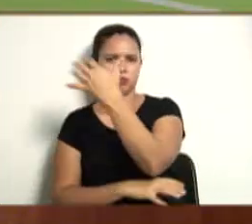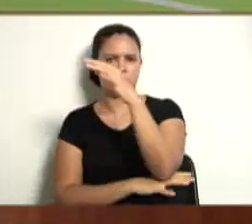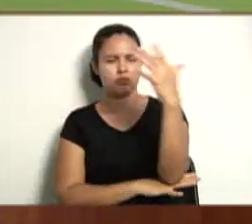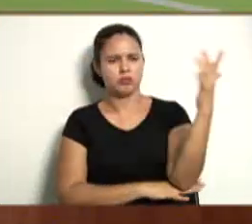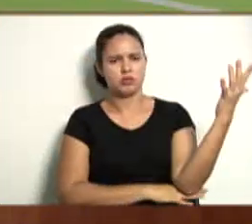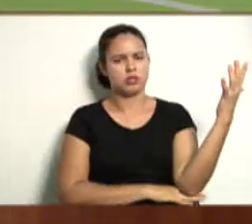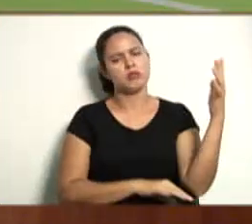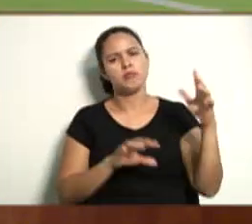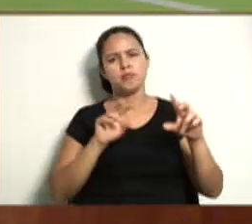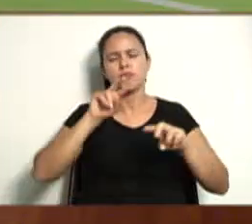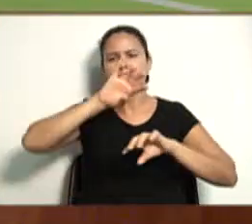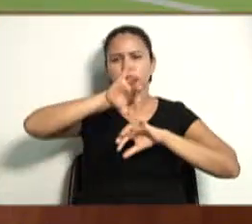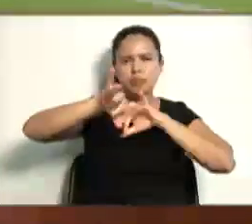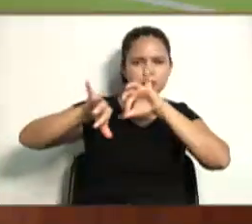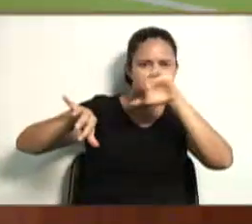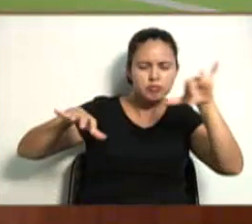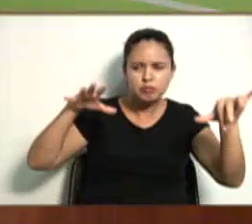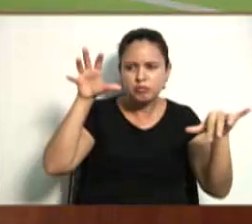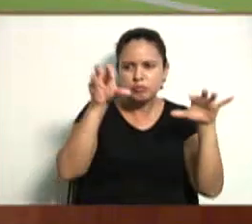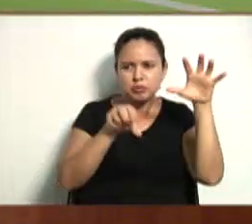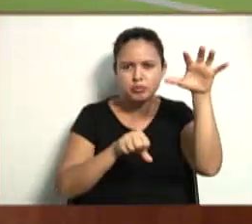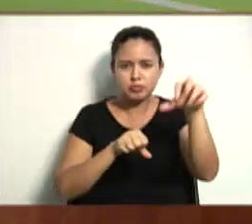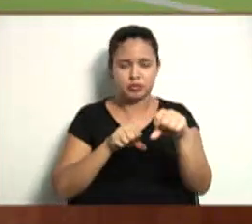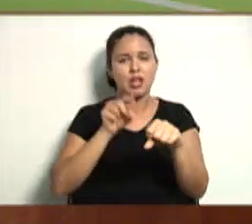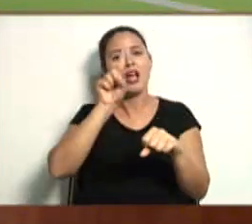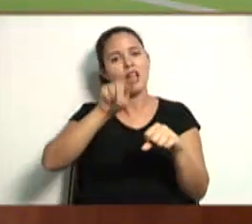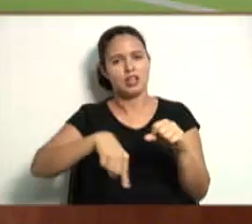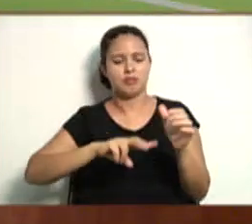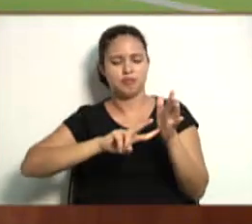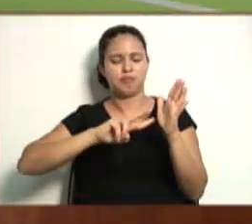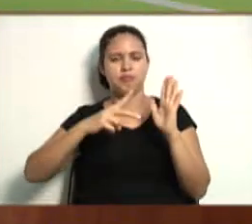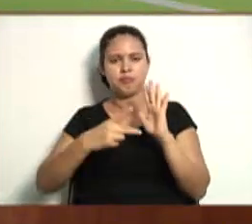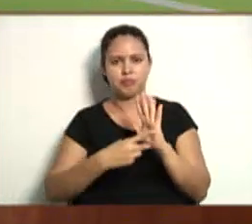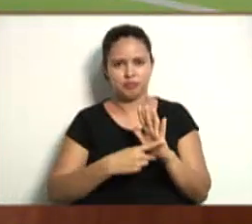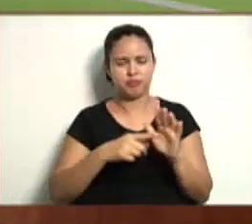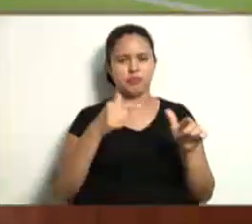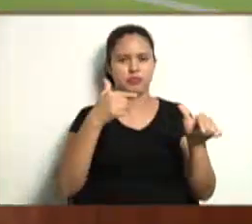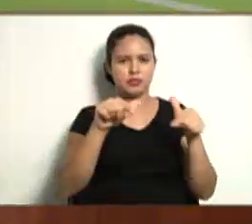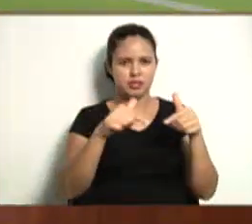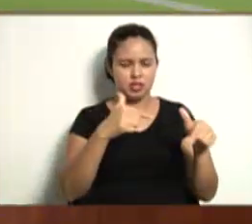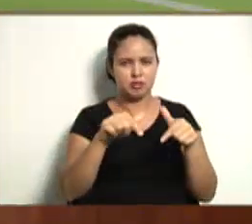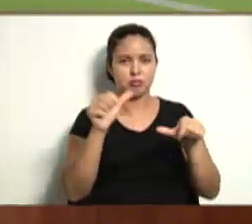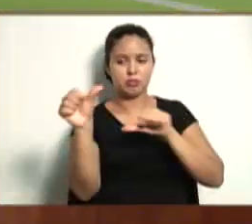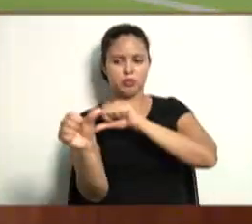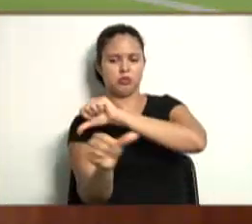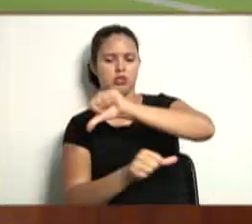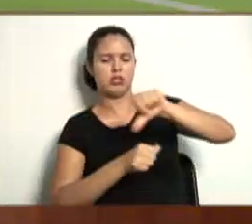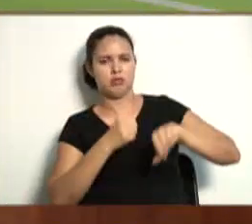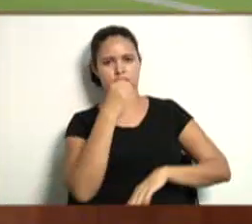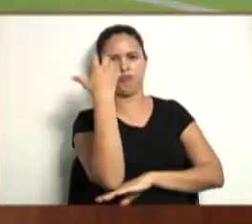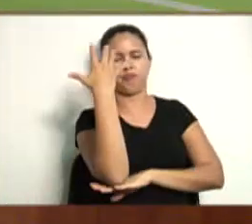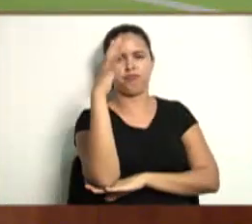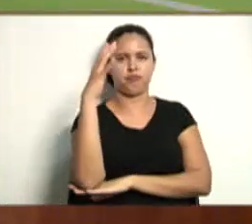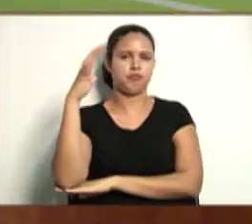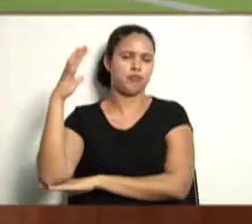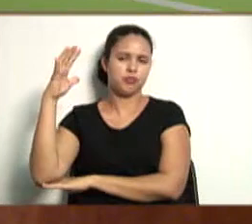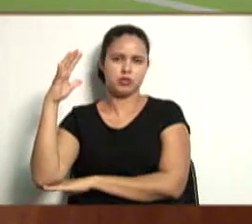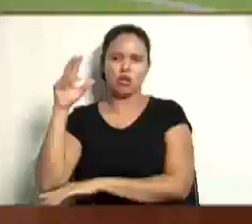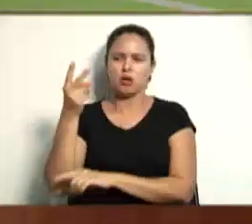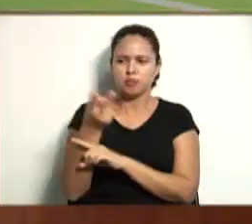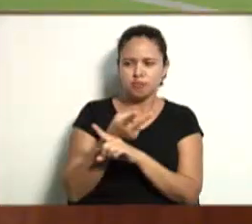Eles estavam trabalhando, eles estavam transformando a natureza em algo para se alimentar